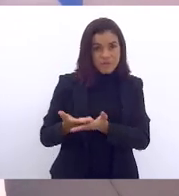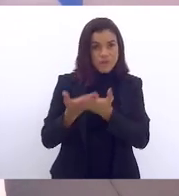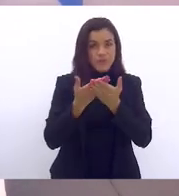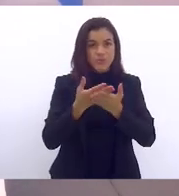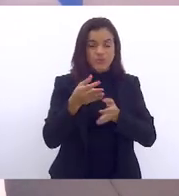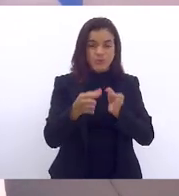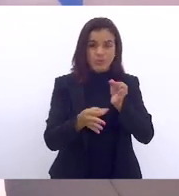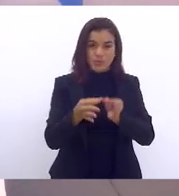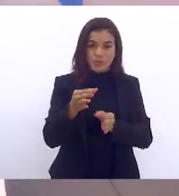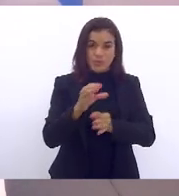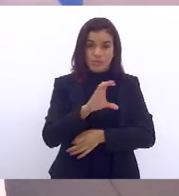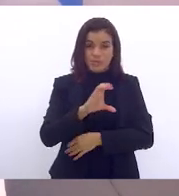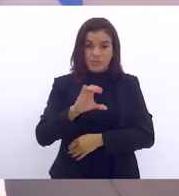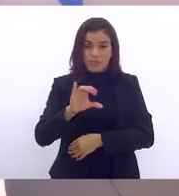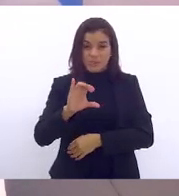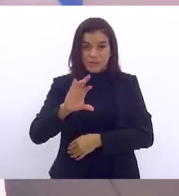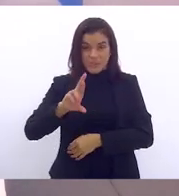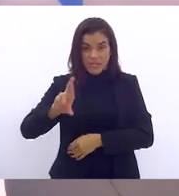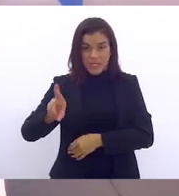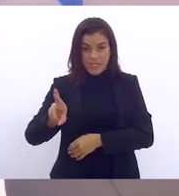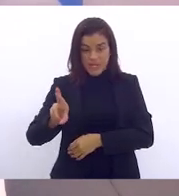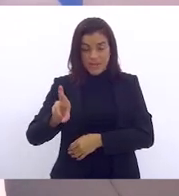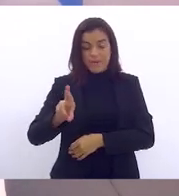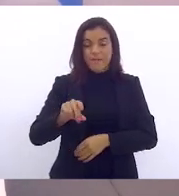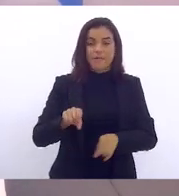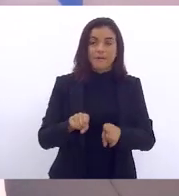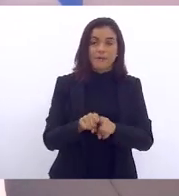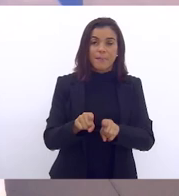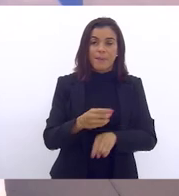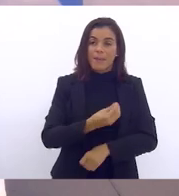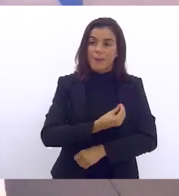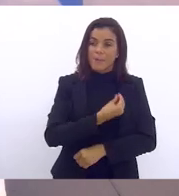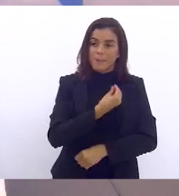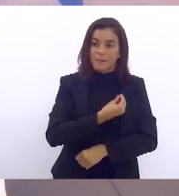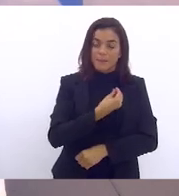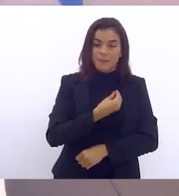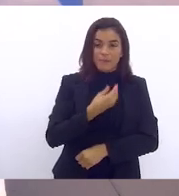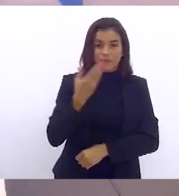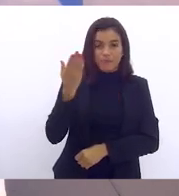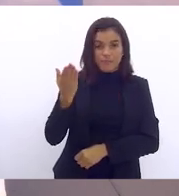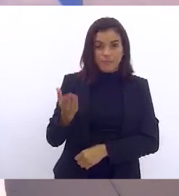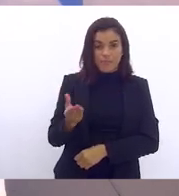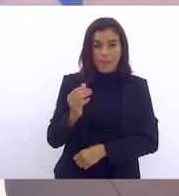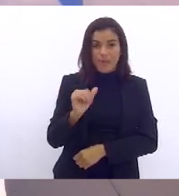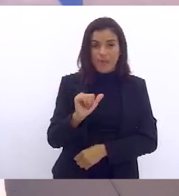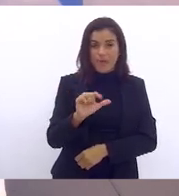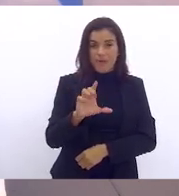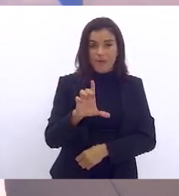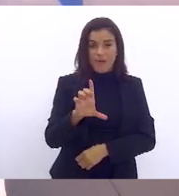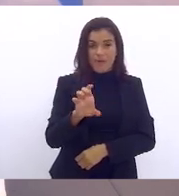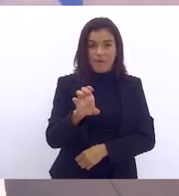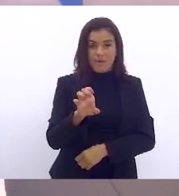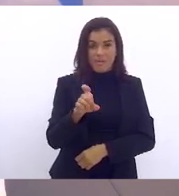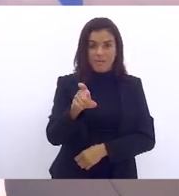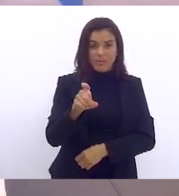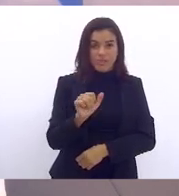CCR agradecer também a presença do Senor Alexandre Borba